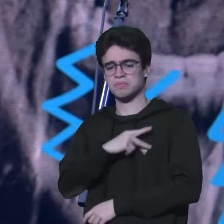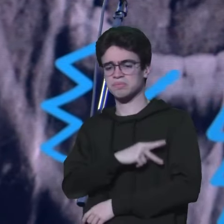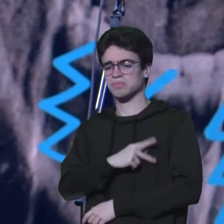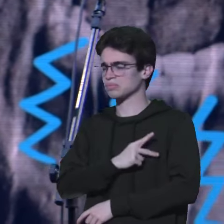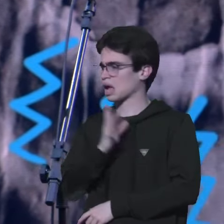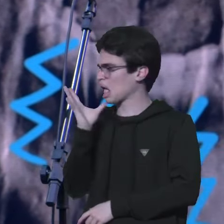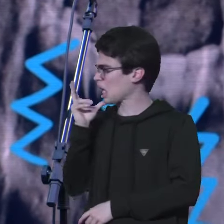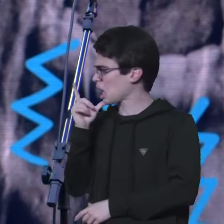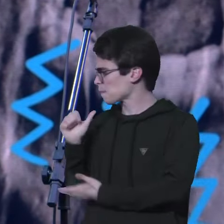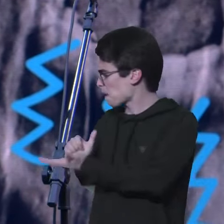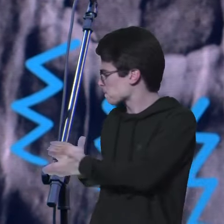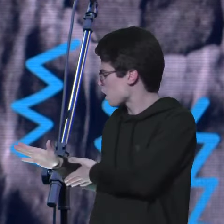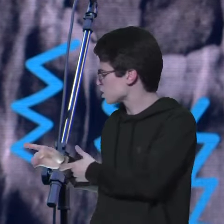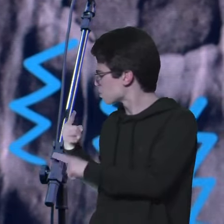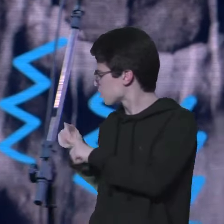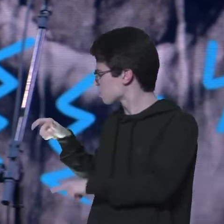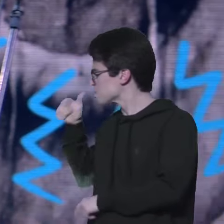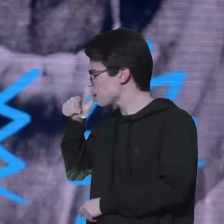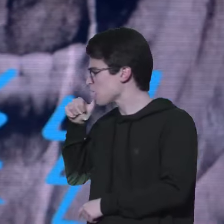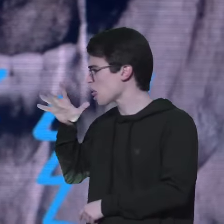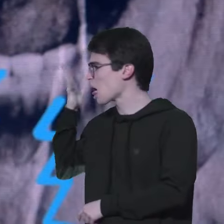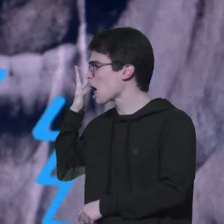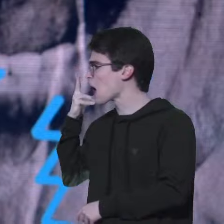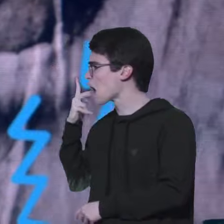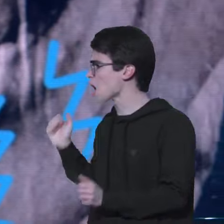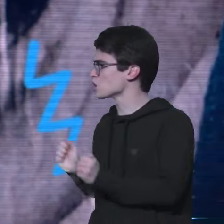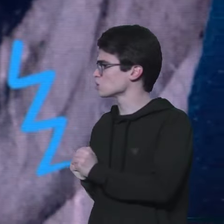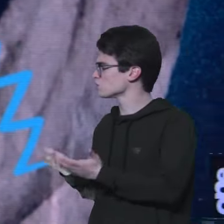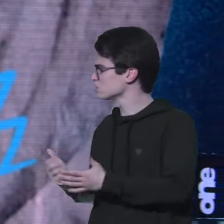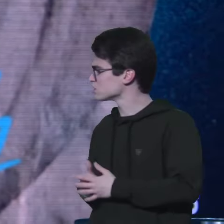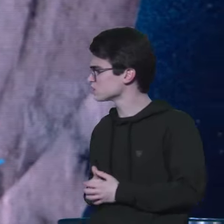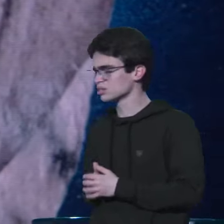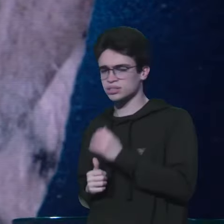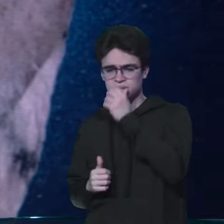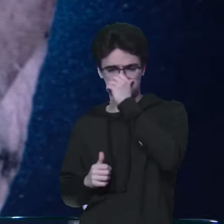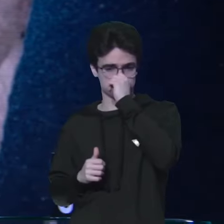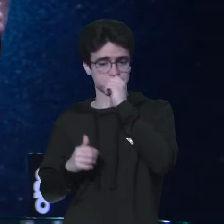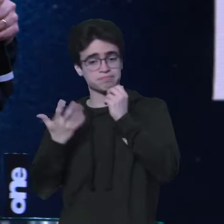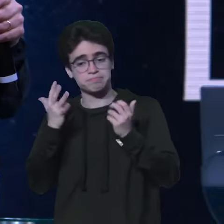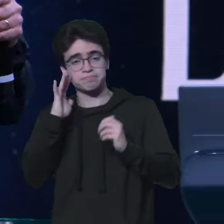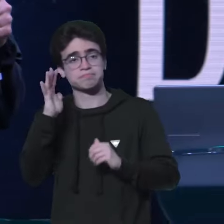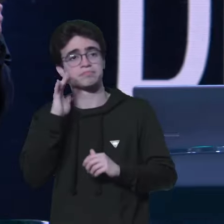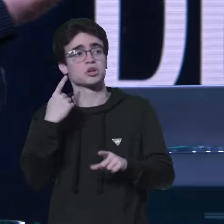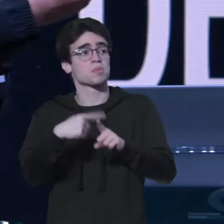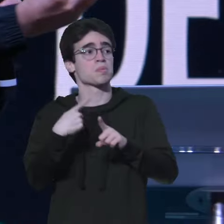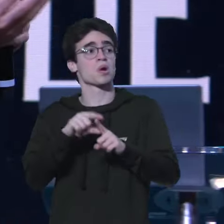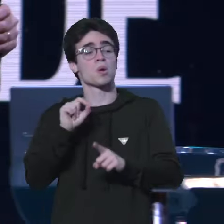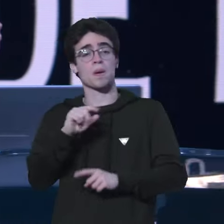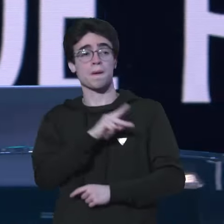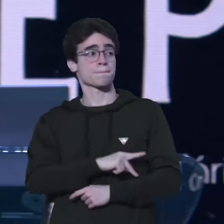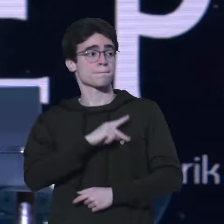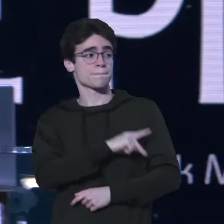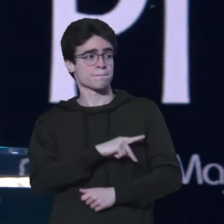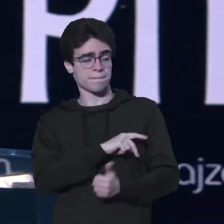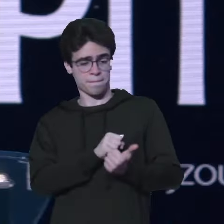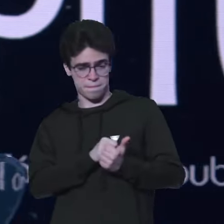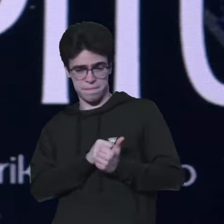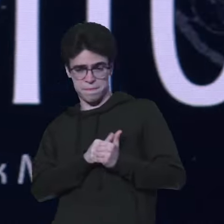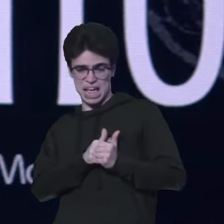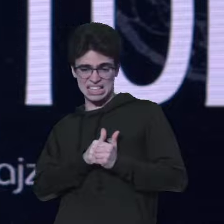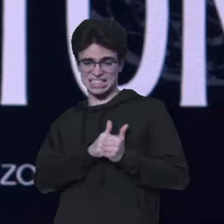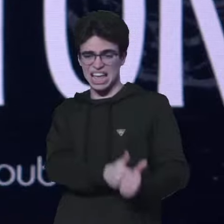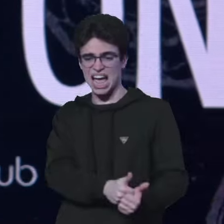mulher que ficou dias incomodando ele? Provavelmente é porque ele não queria causar perseguição, provavelmente